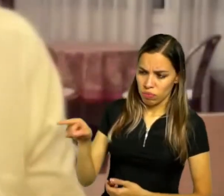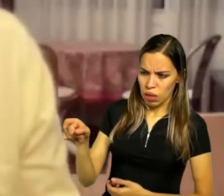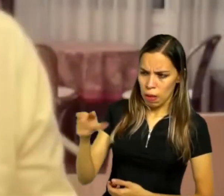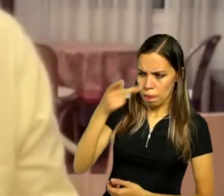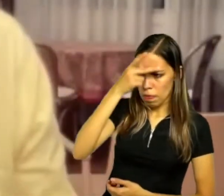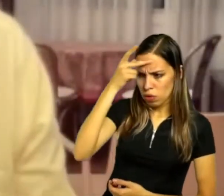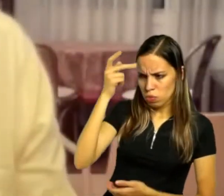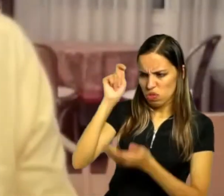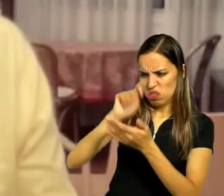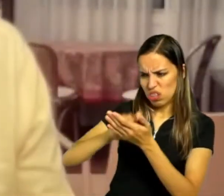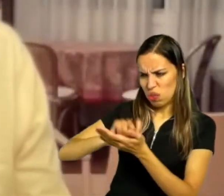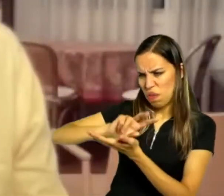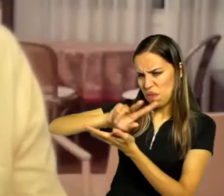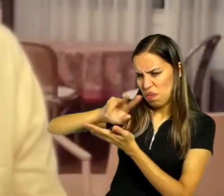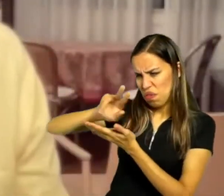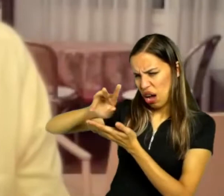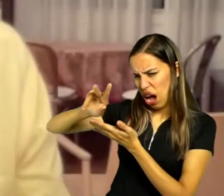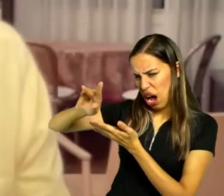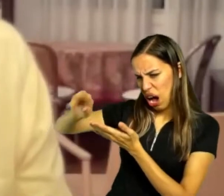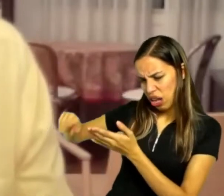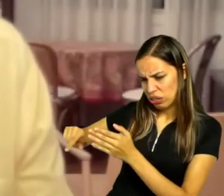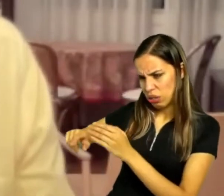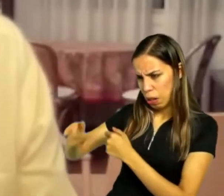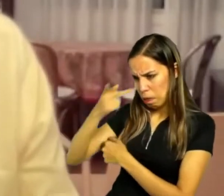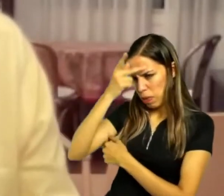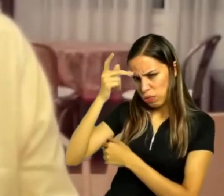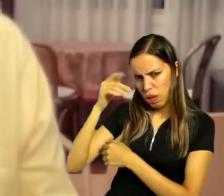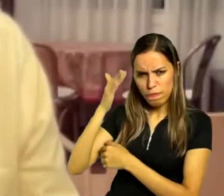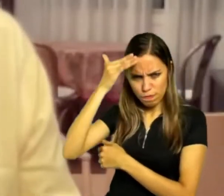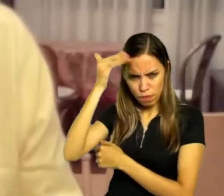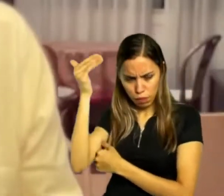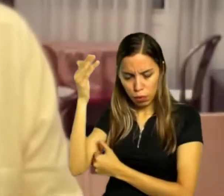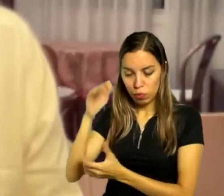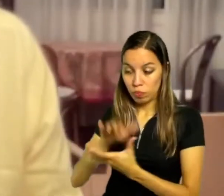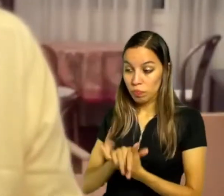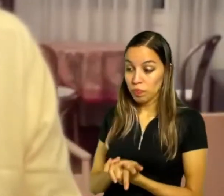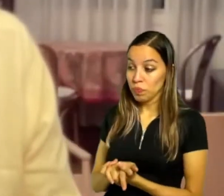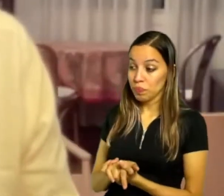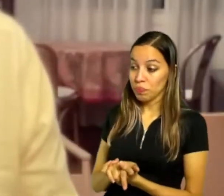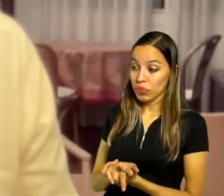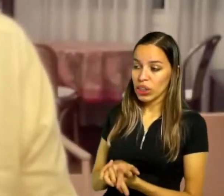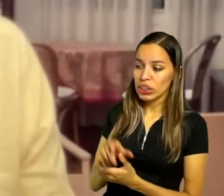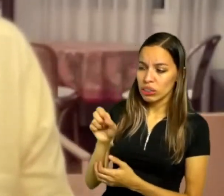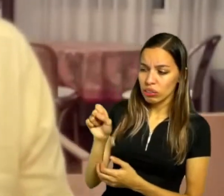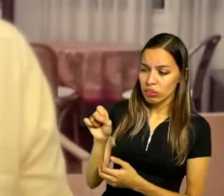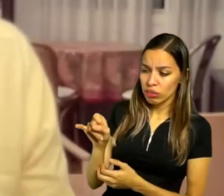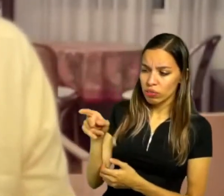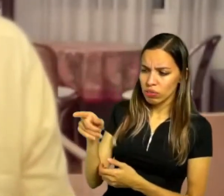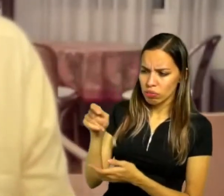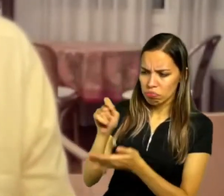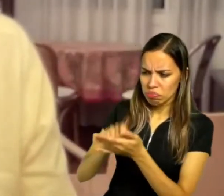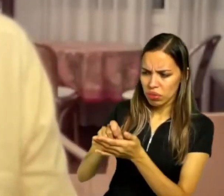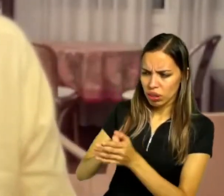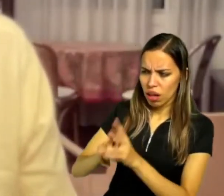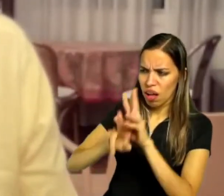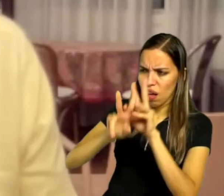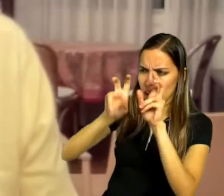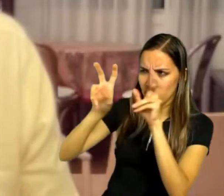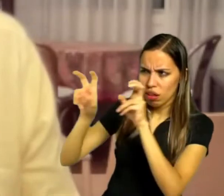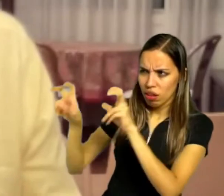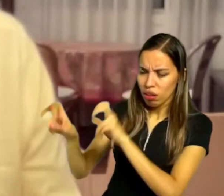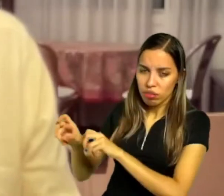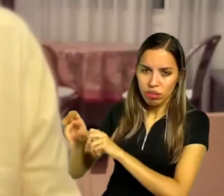disse, quais os grandes escritores que ele citou. Ele disse, tudo bem, você pode escrever sobre qualquer assunto, porque você é um